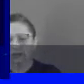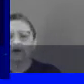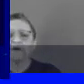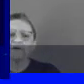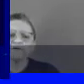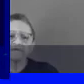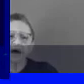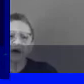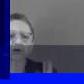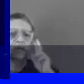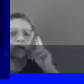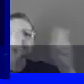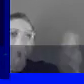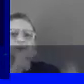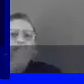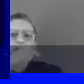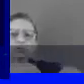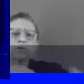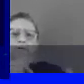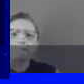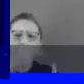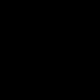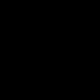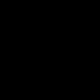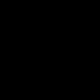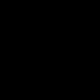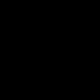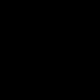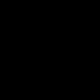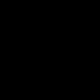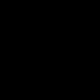Federal e do Tribunal Superior Eleitoral.